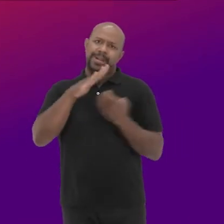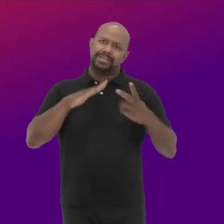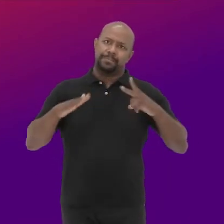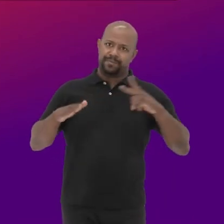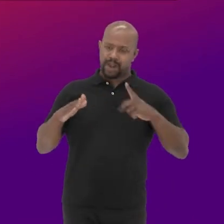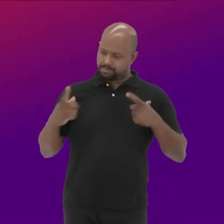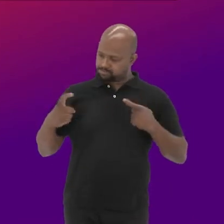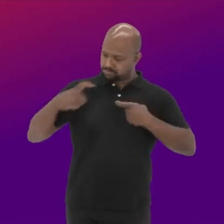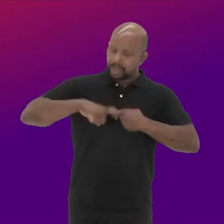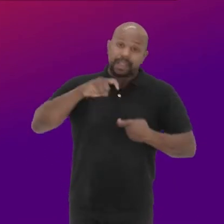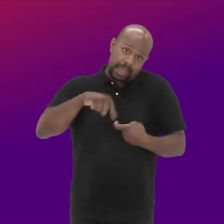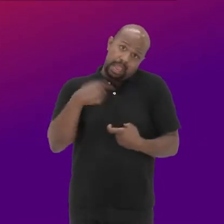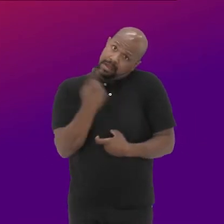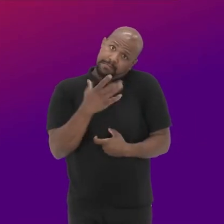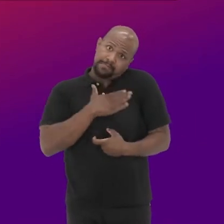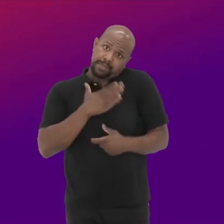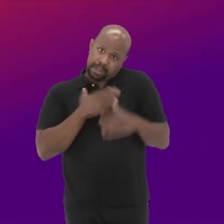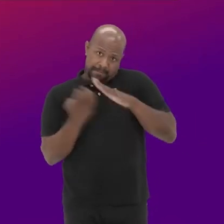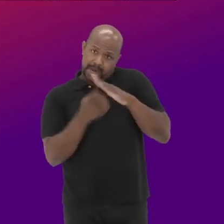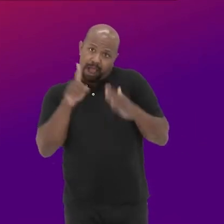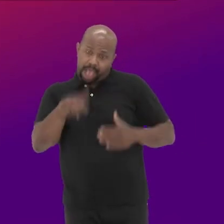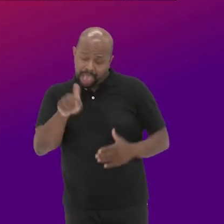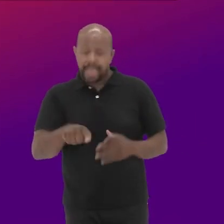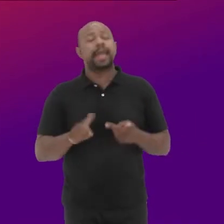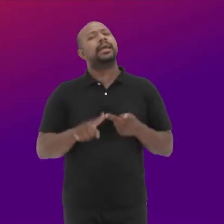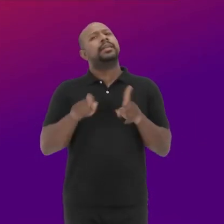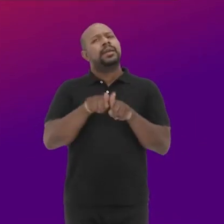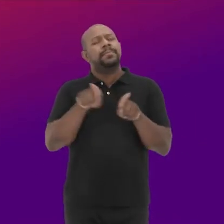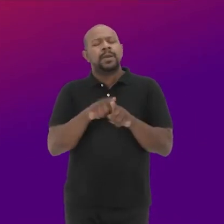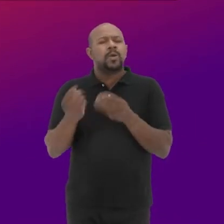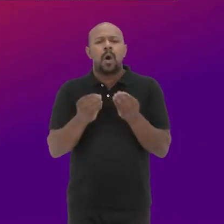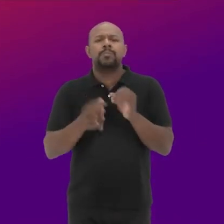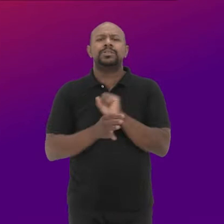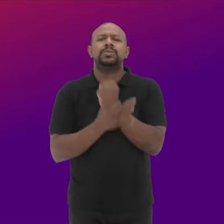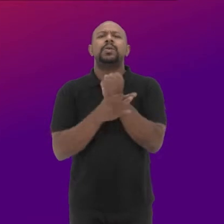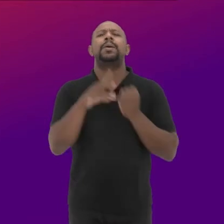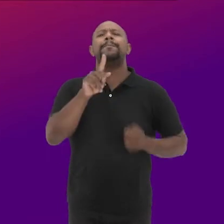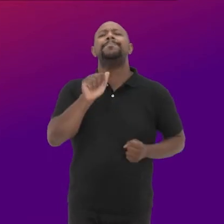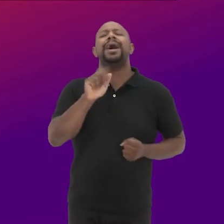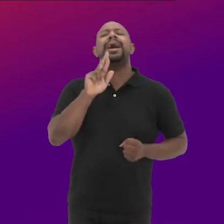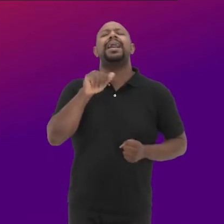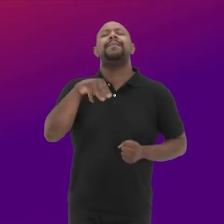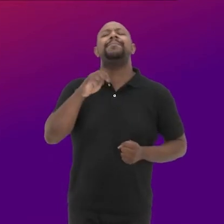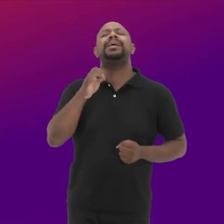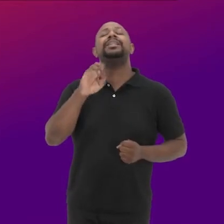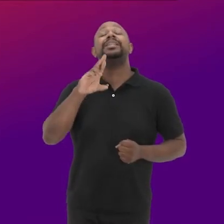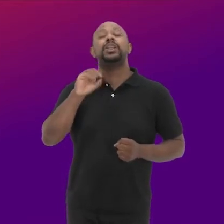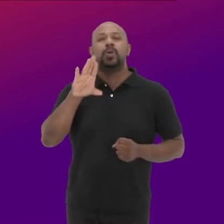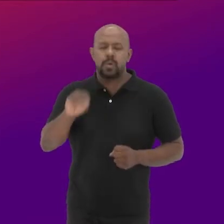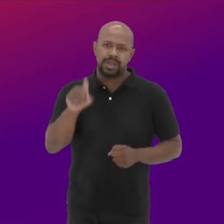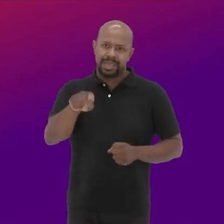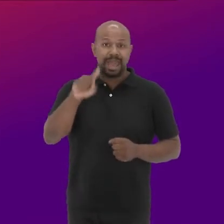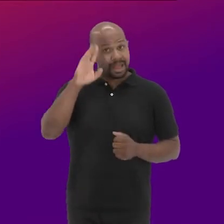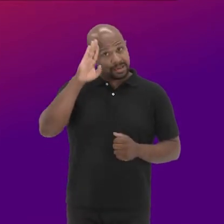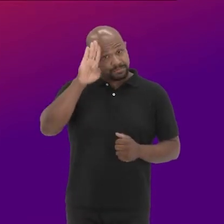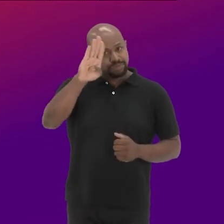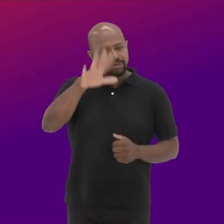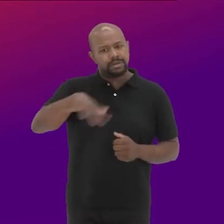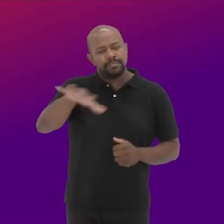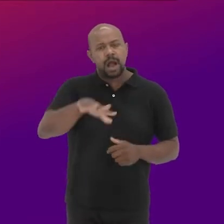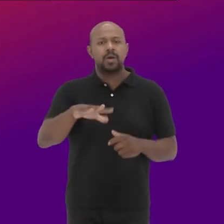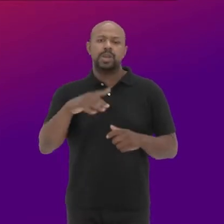é o que essencialmente a Micro é, assim também em relação aos seguros paramétricos, que é a modalidade